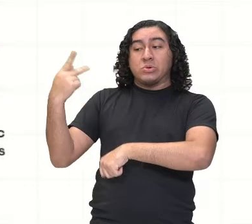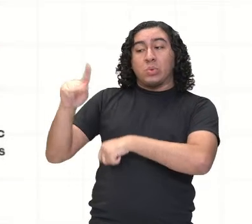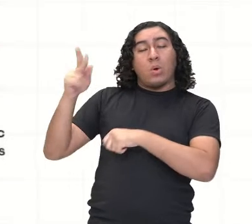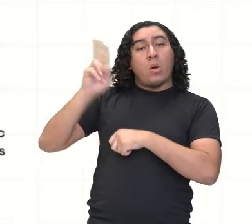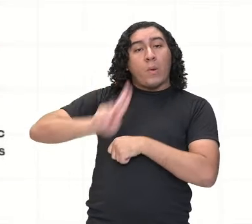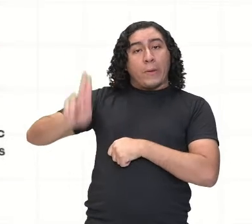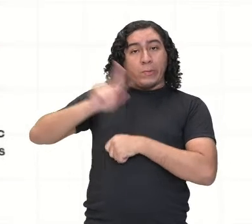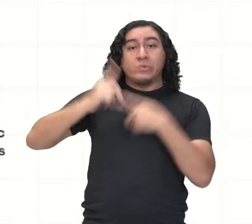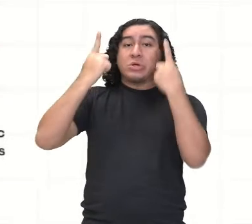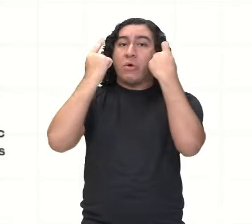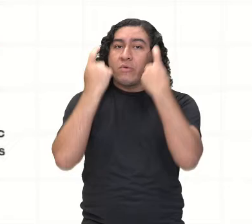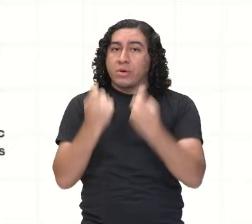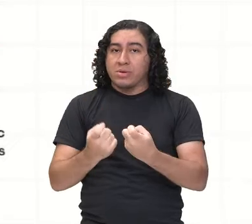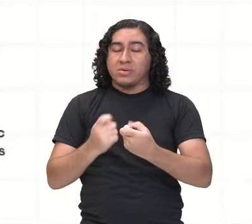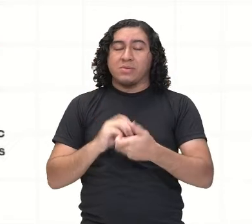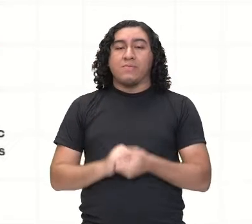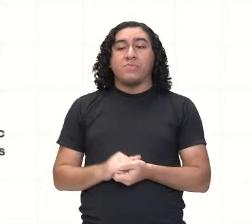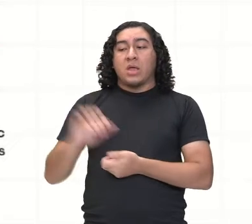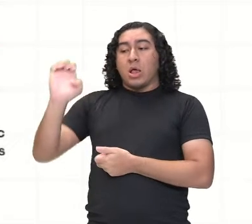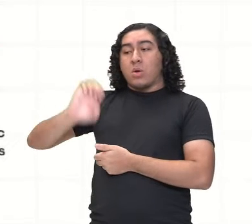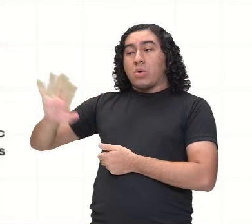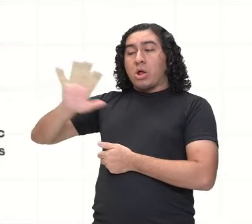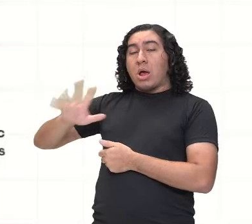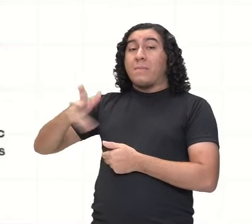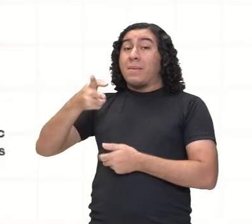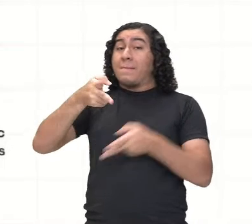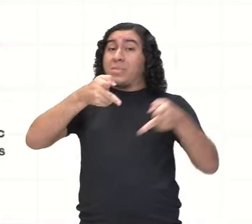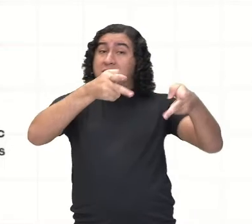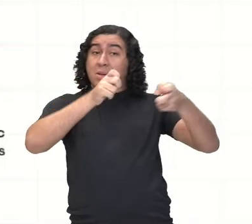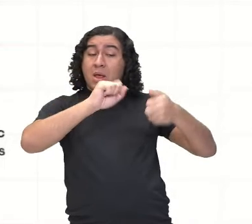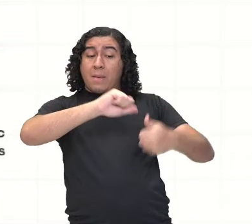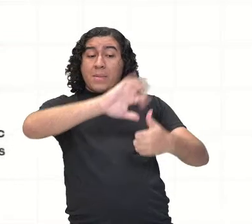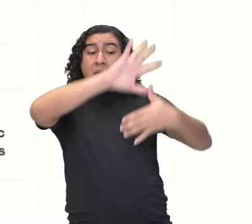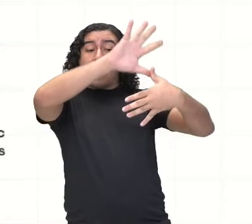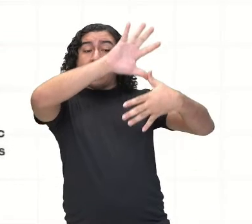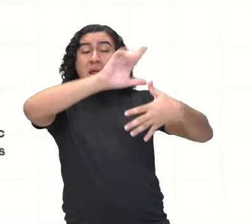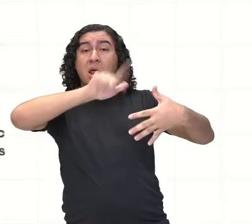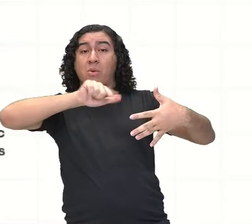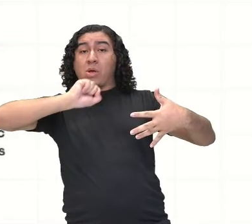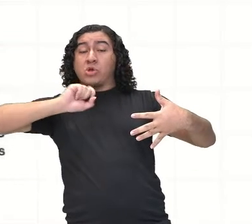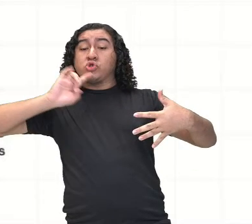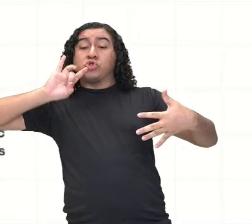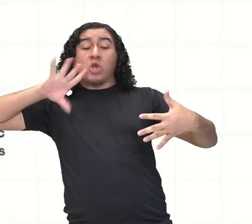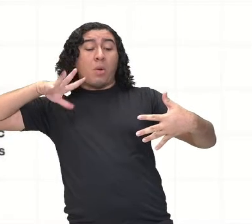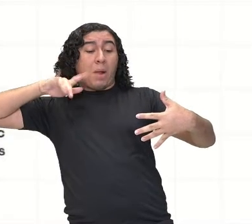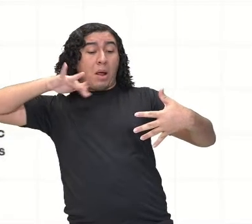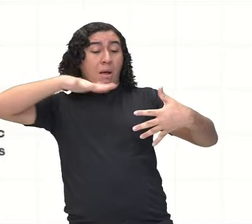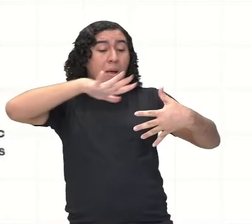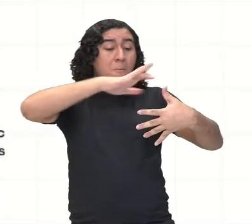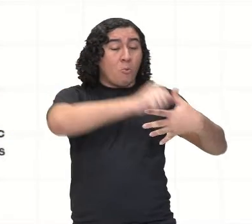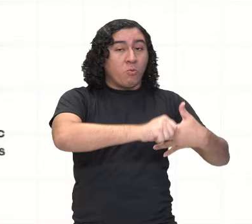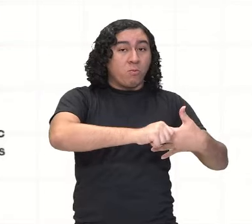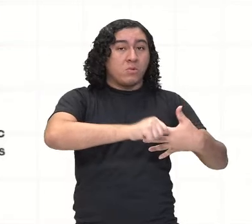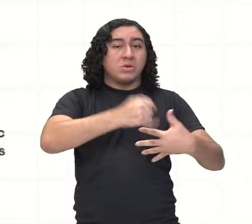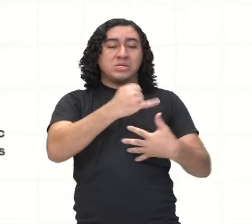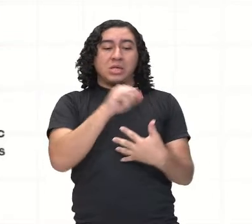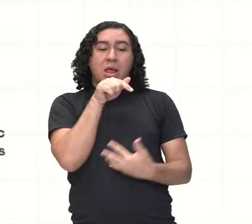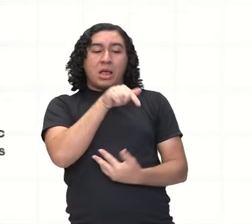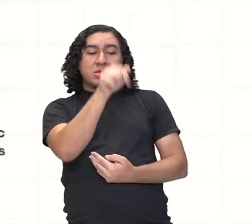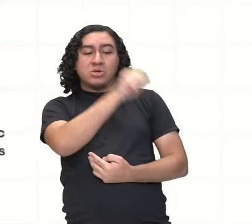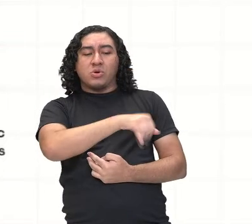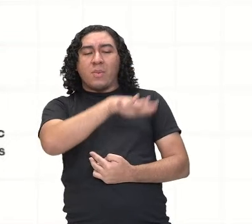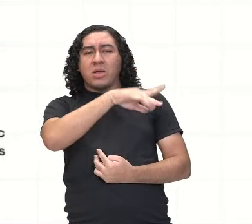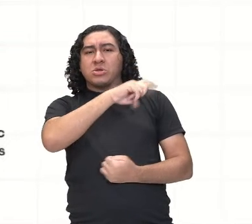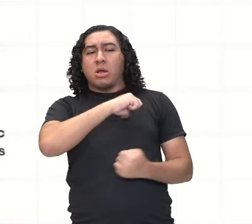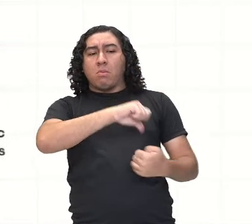violência. Então, muitos europeus viam as Américas como terras a serem conquistadas. Então, se essas terras estão